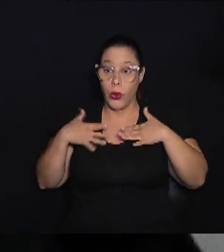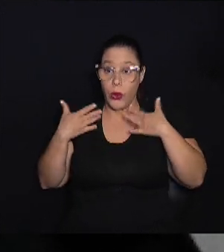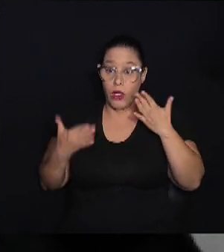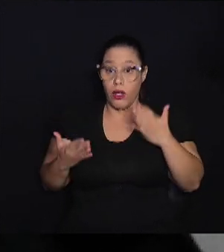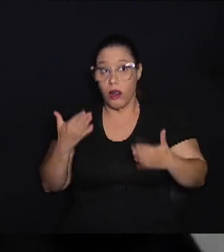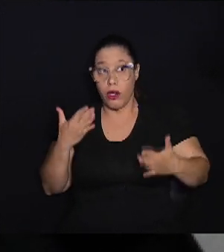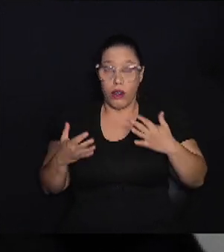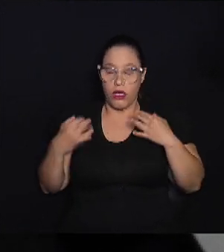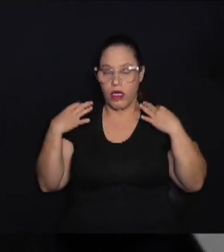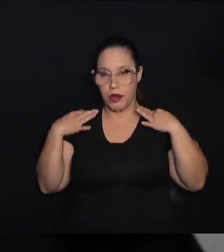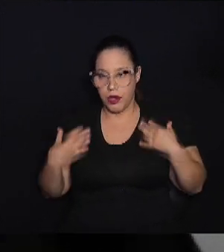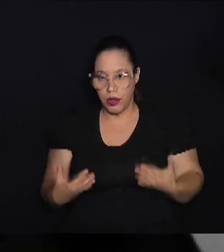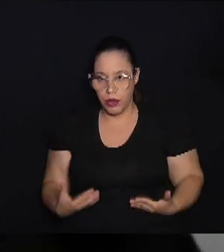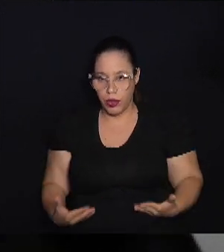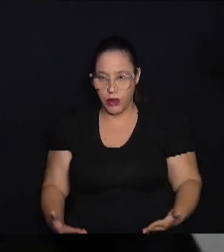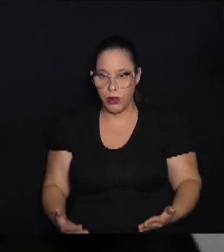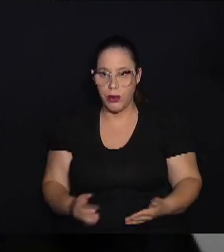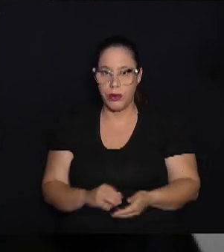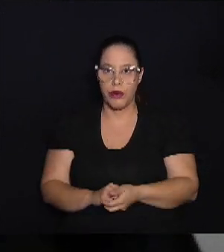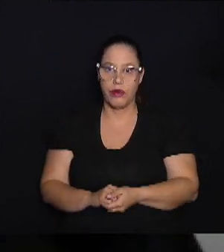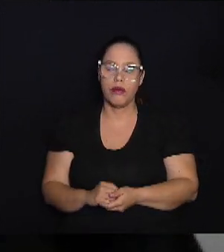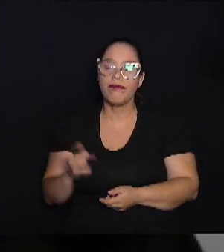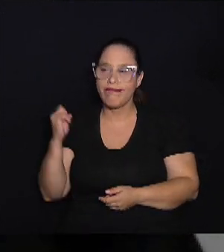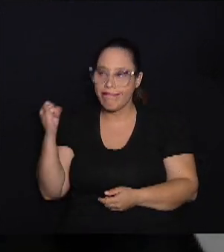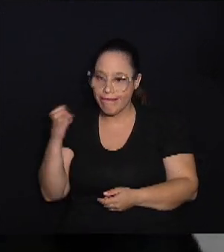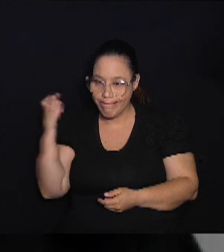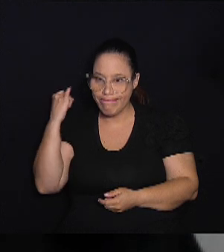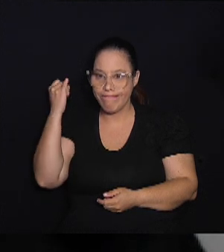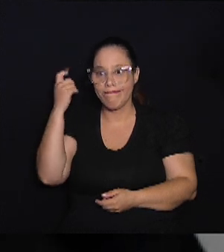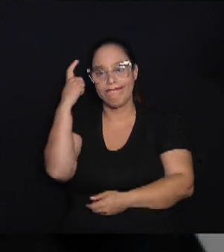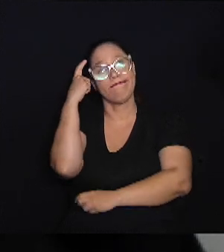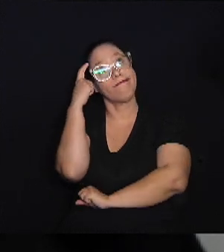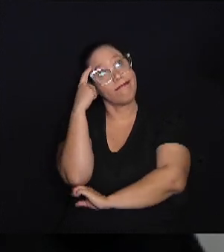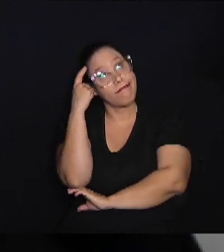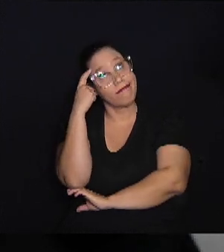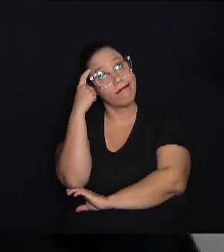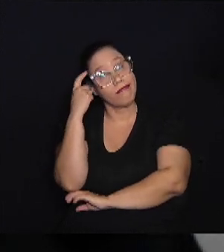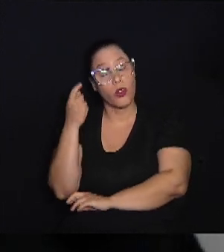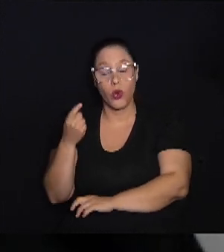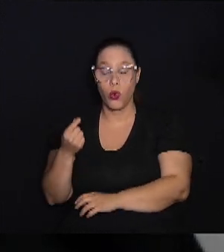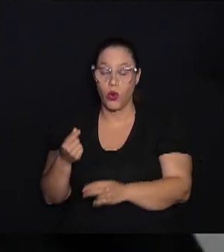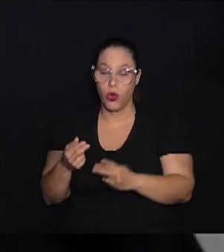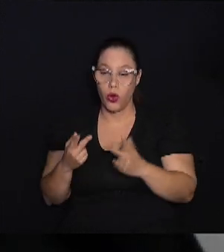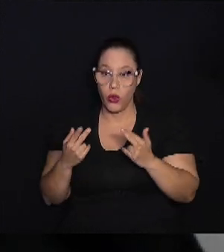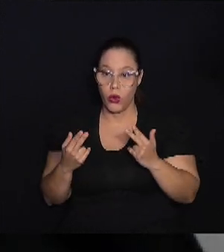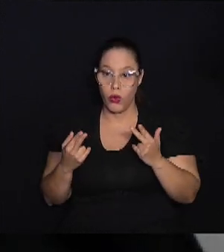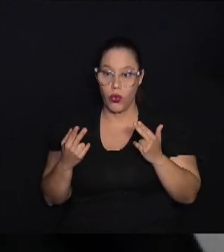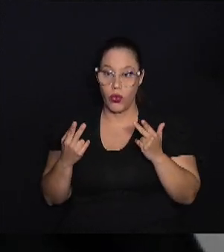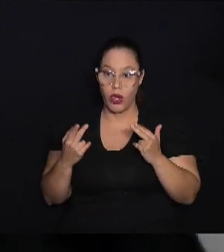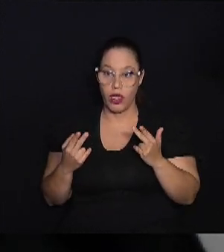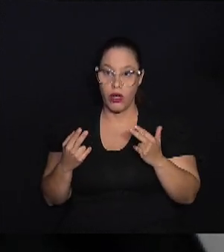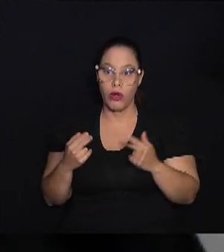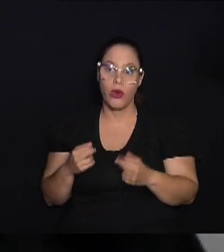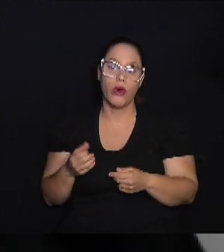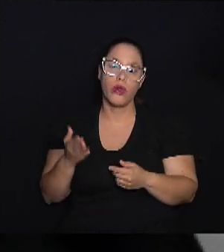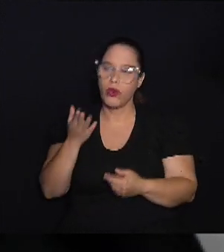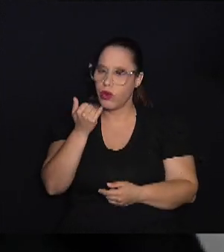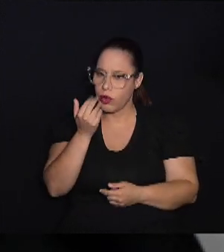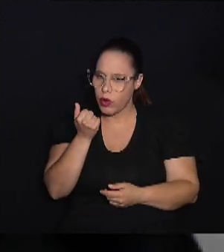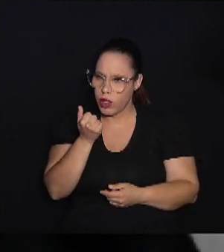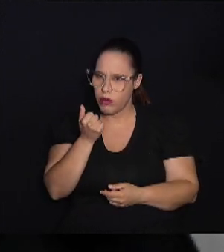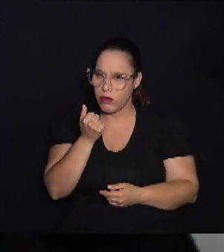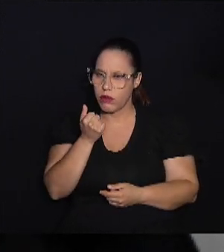dos hormônios. Então, é sempre importante a gente pensar que o valor nutricional do alimento é